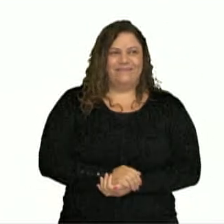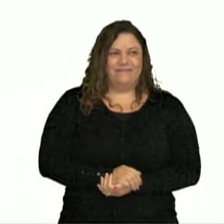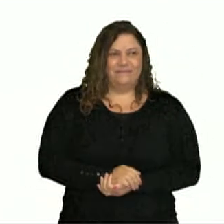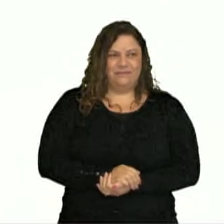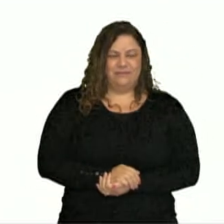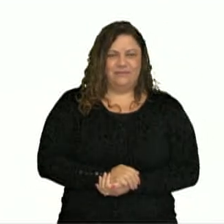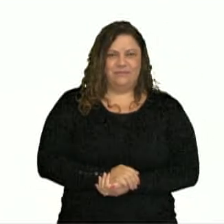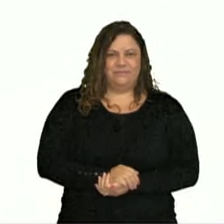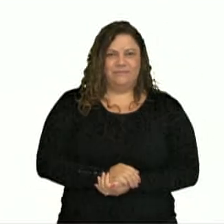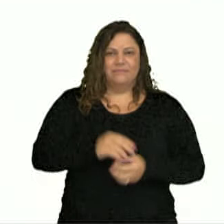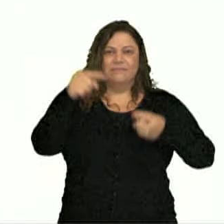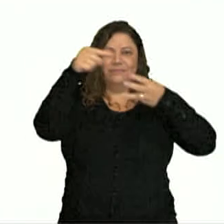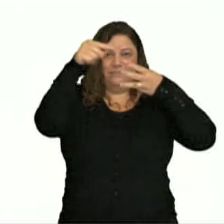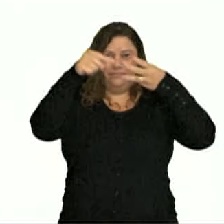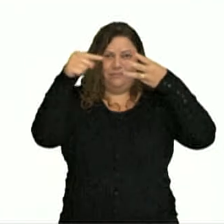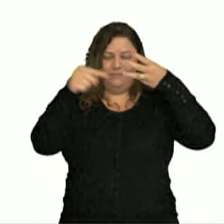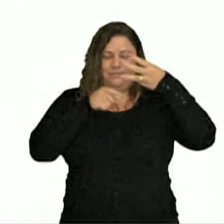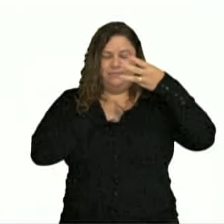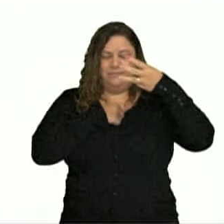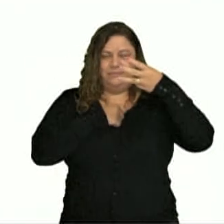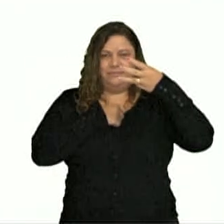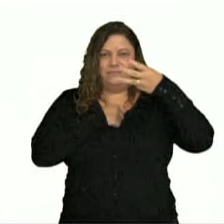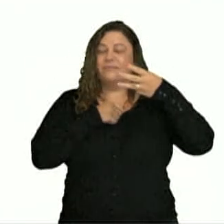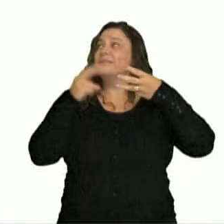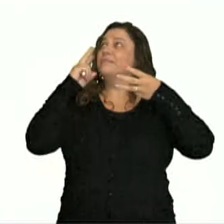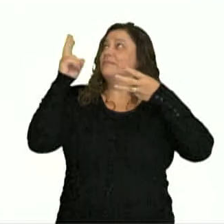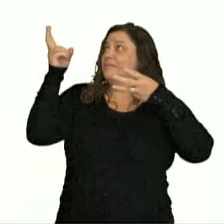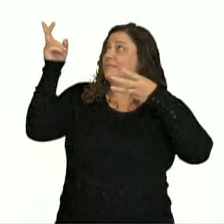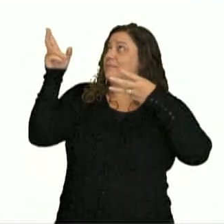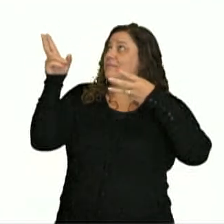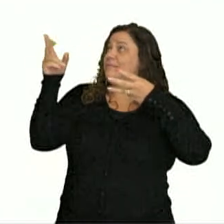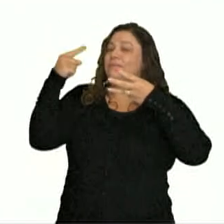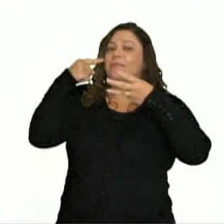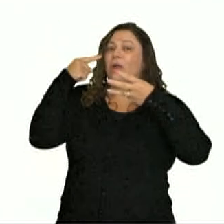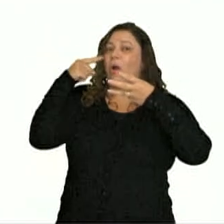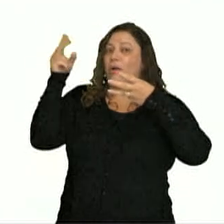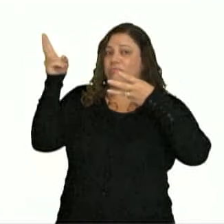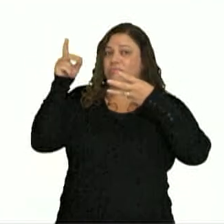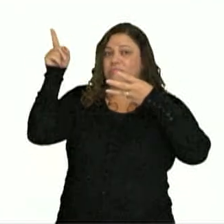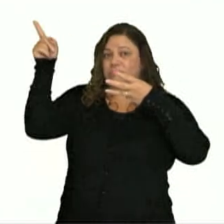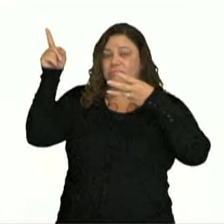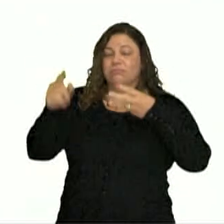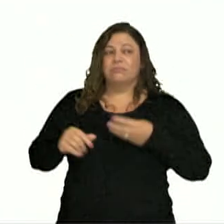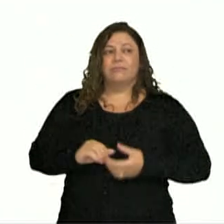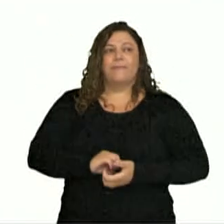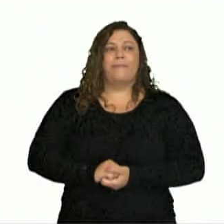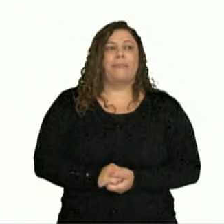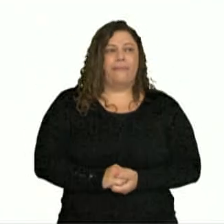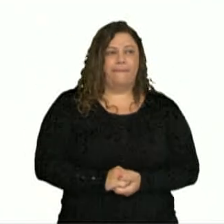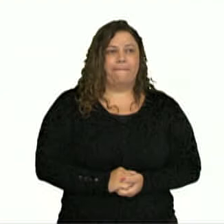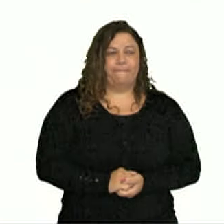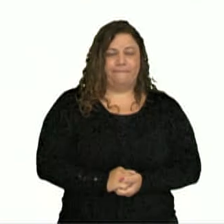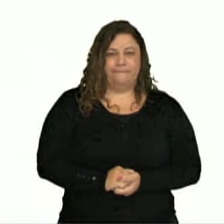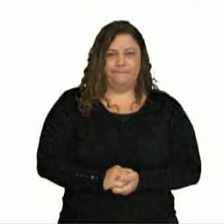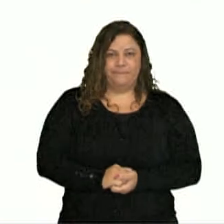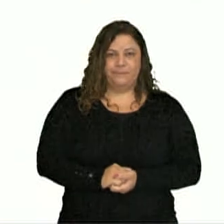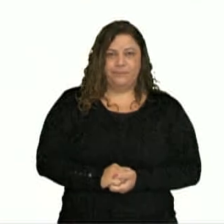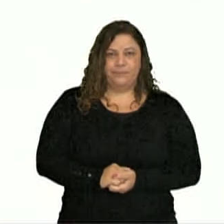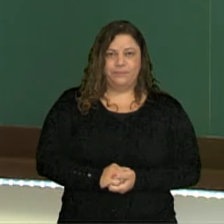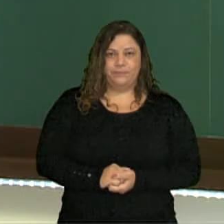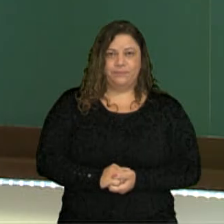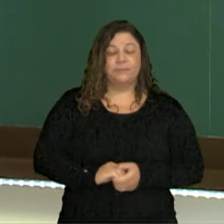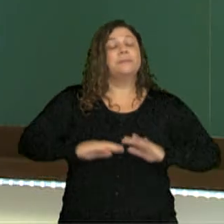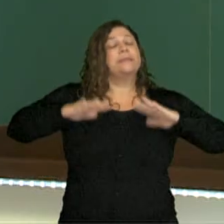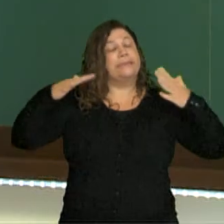e repetir. Temos aí que esto no se repita. Ou no trabajas mais aqui.